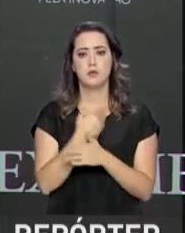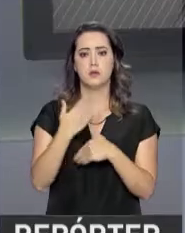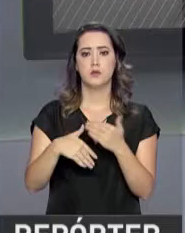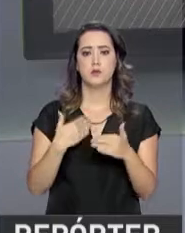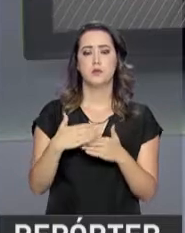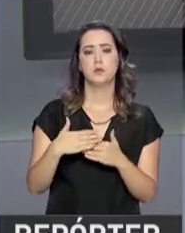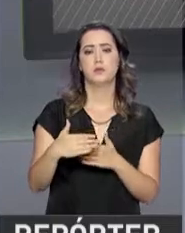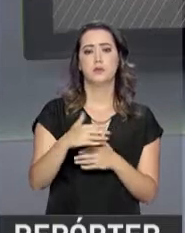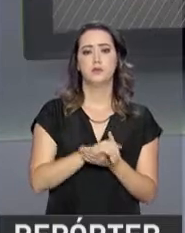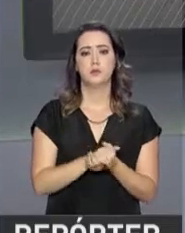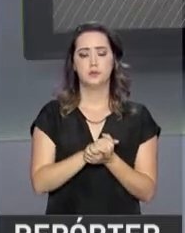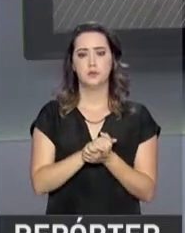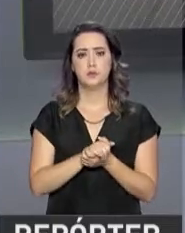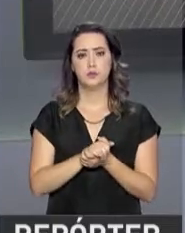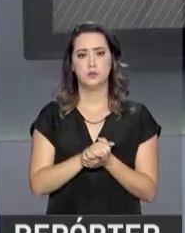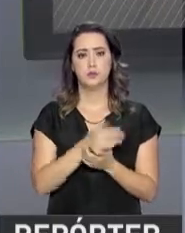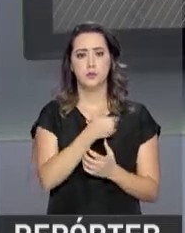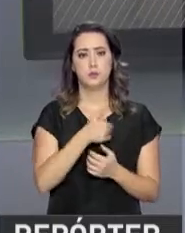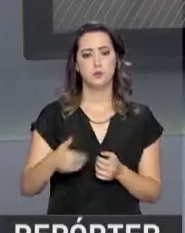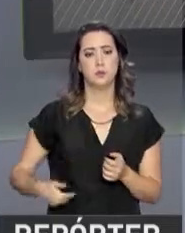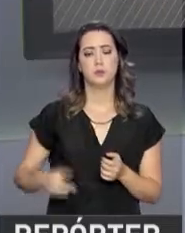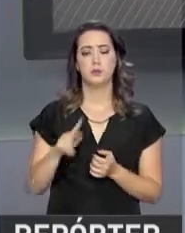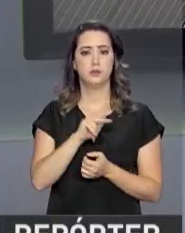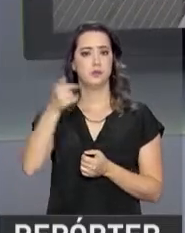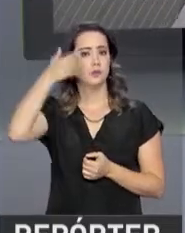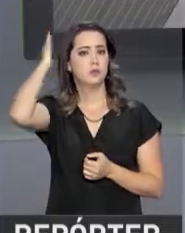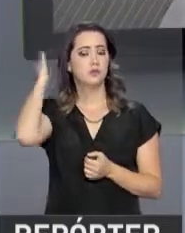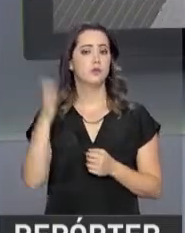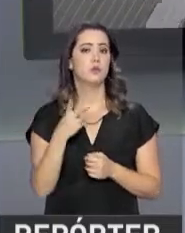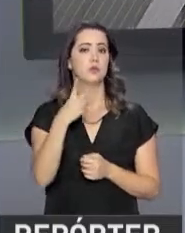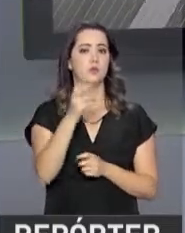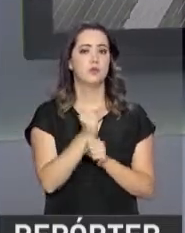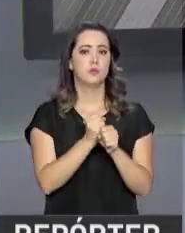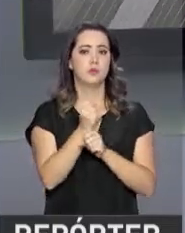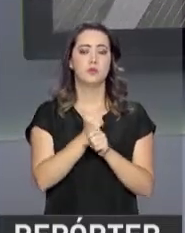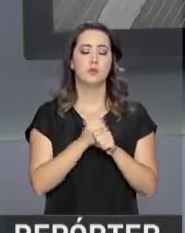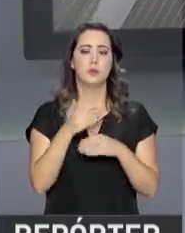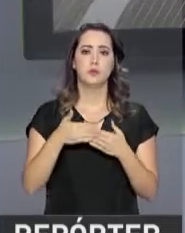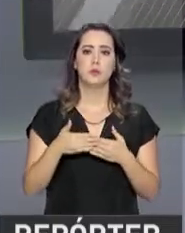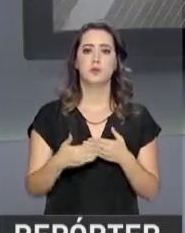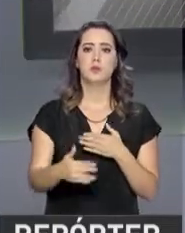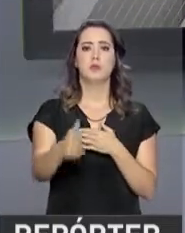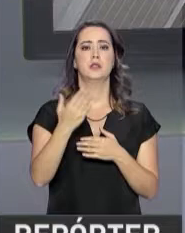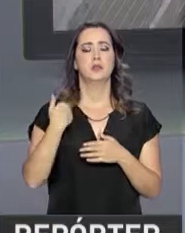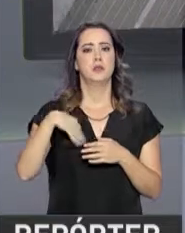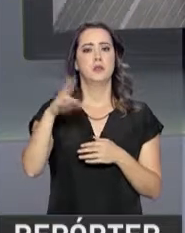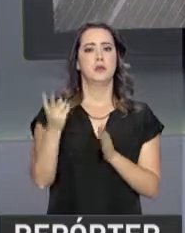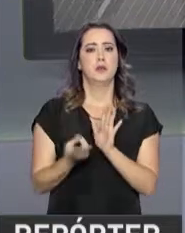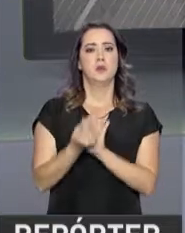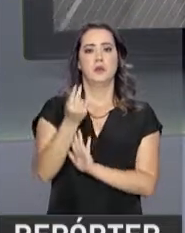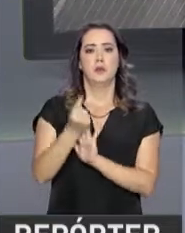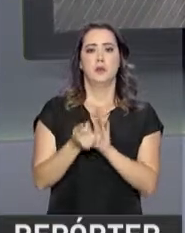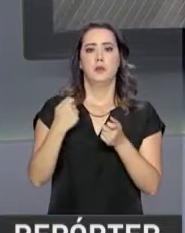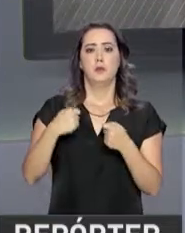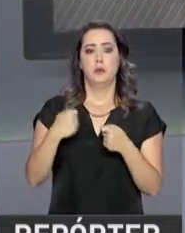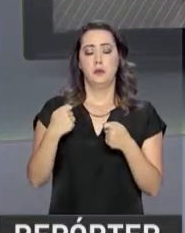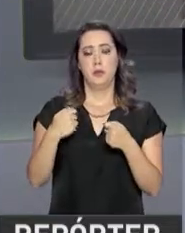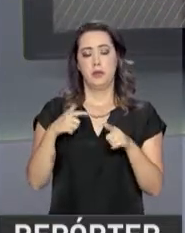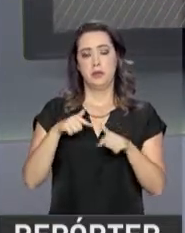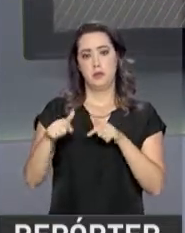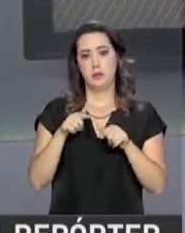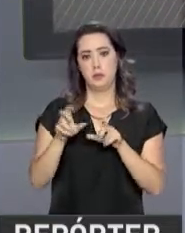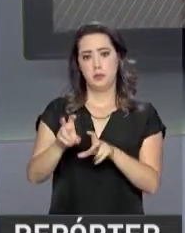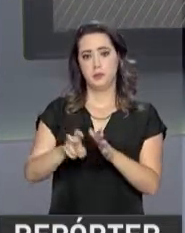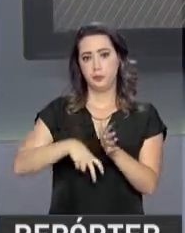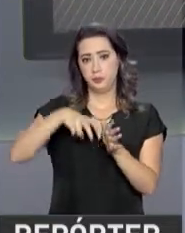brasil o governo do presidente michel temer completou dois anos e neste período teve mais dinheiro para quem trabalha no campo